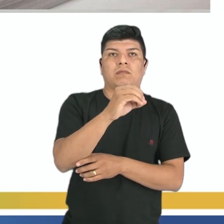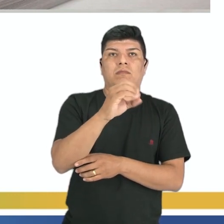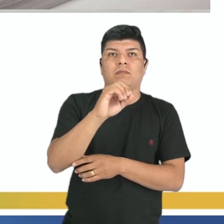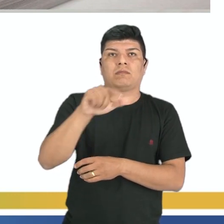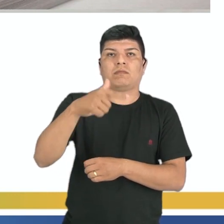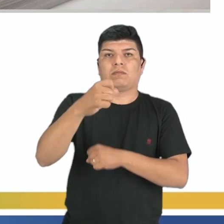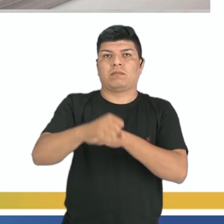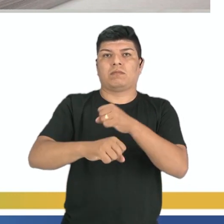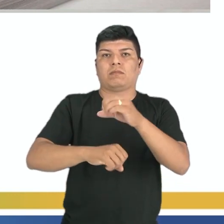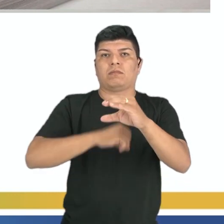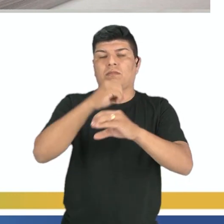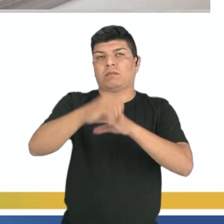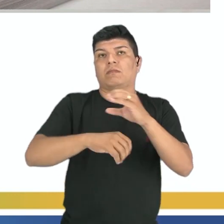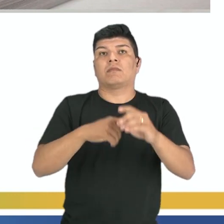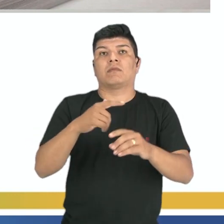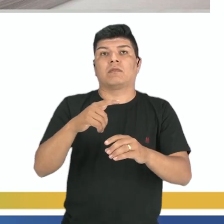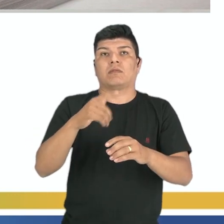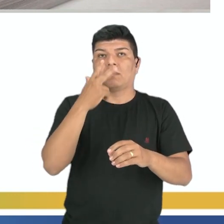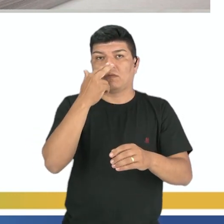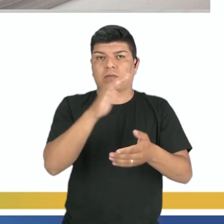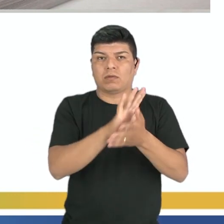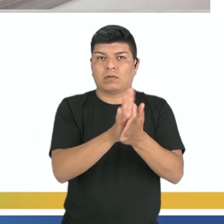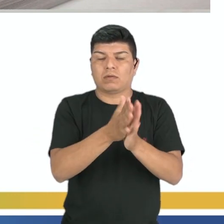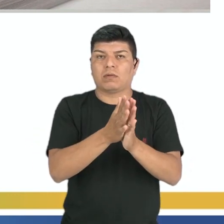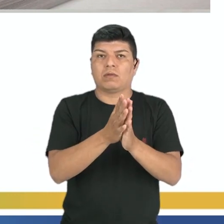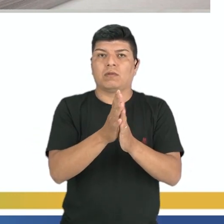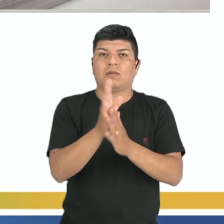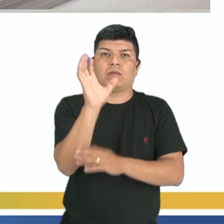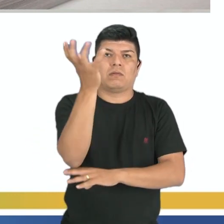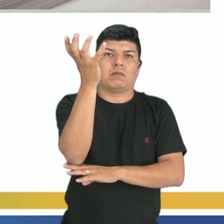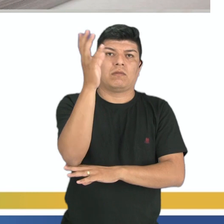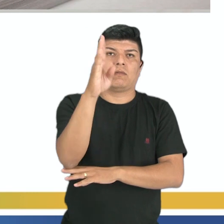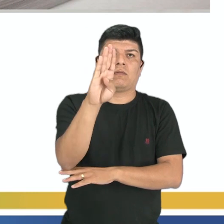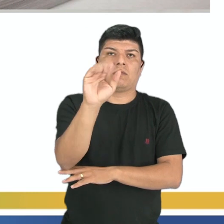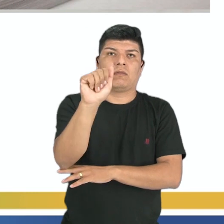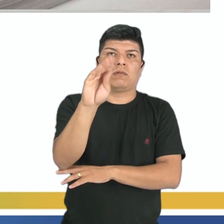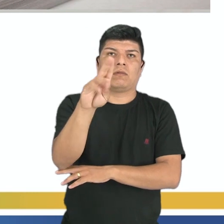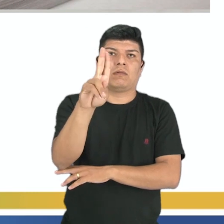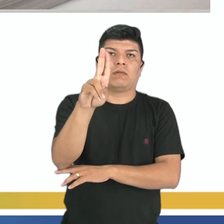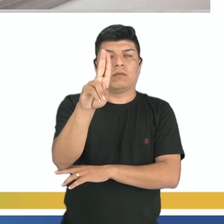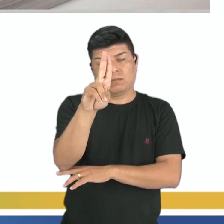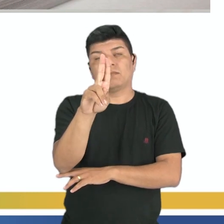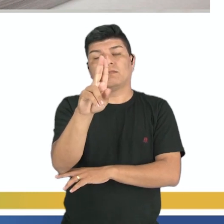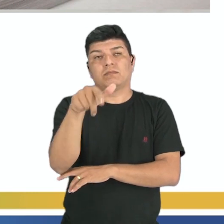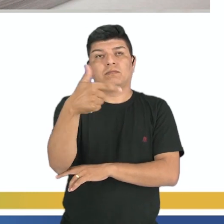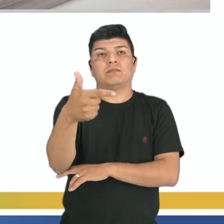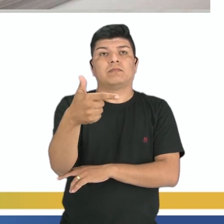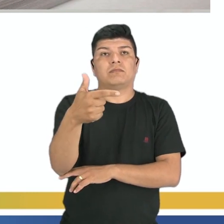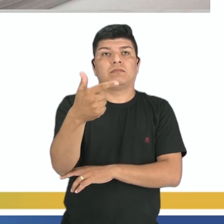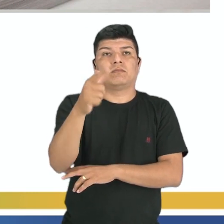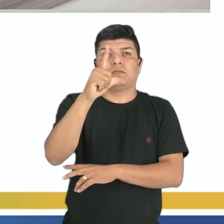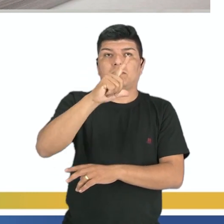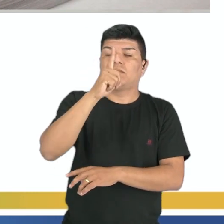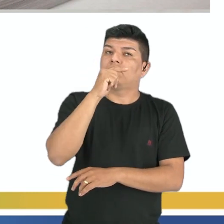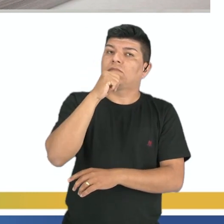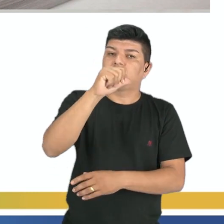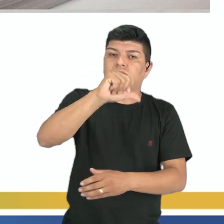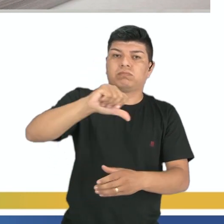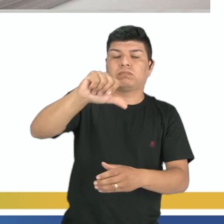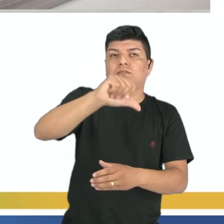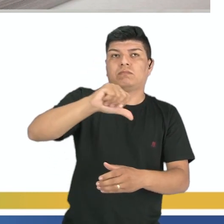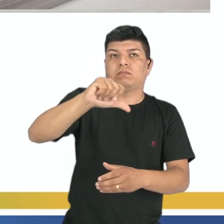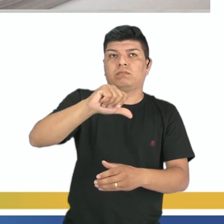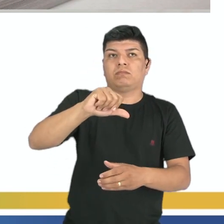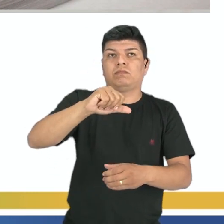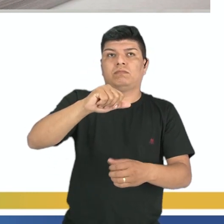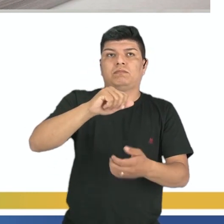Cristo. Eram triturados certa quantidade de bambu e amoreiras. Tá? Depois de molhadas, eram batidos até formar uma